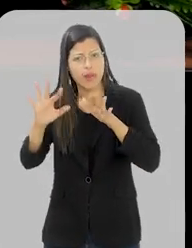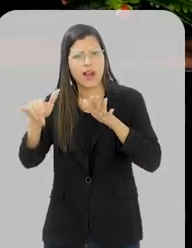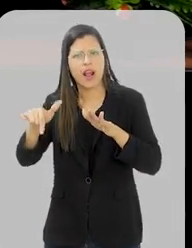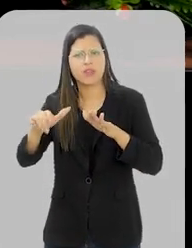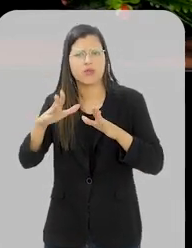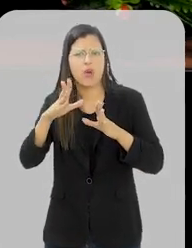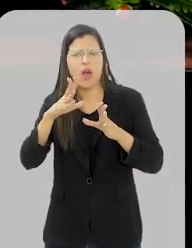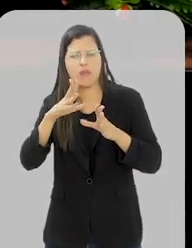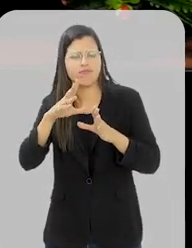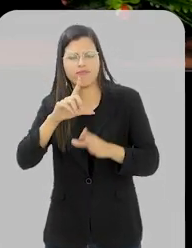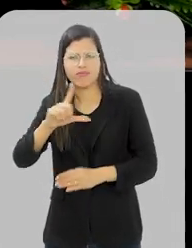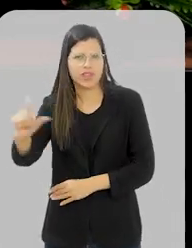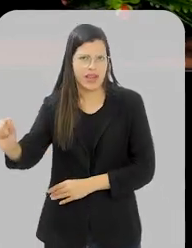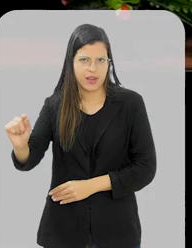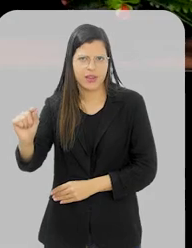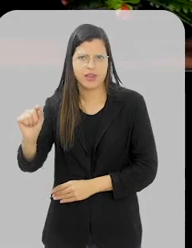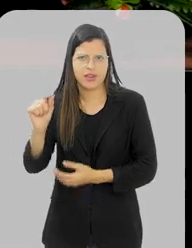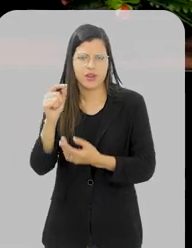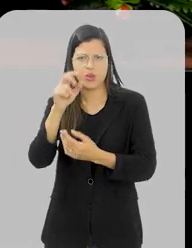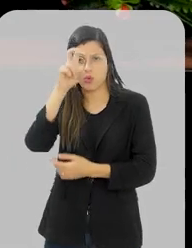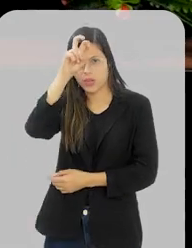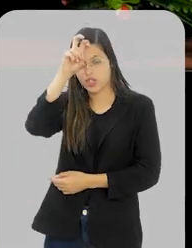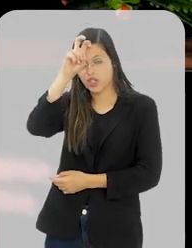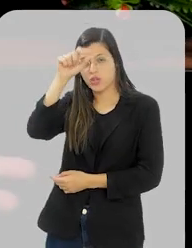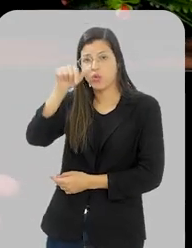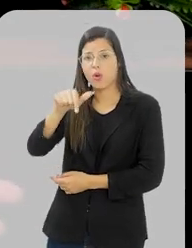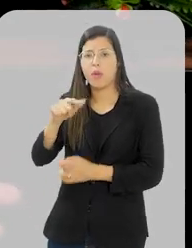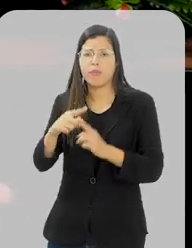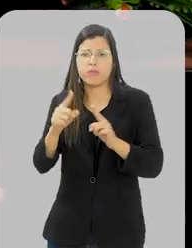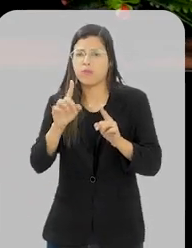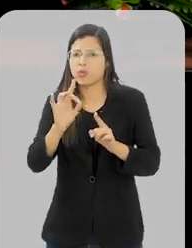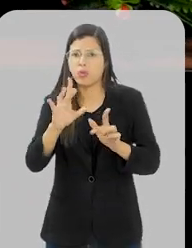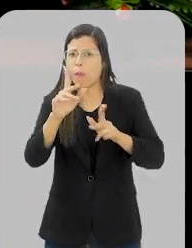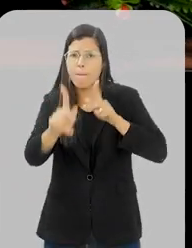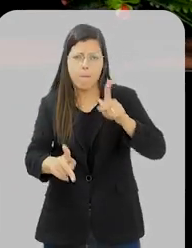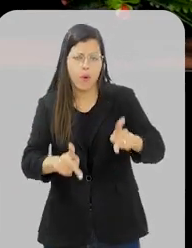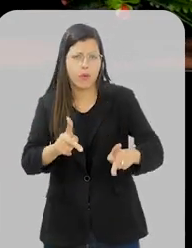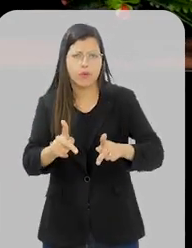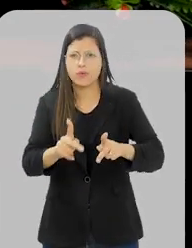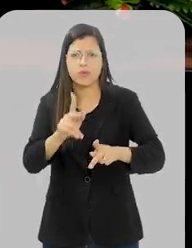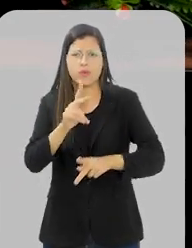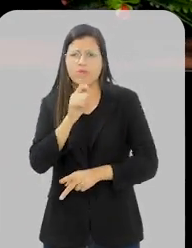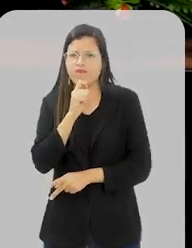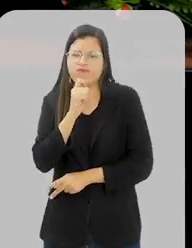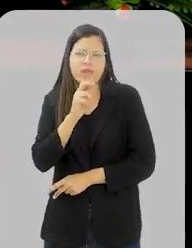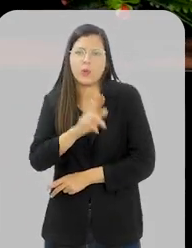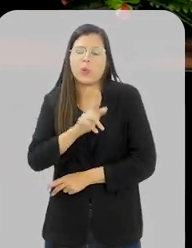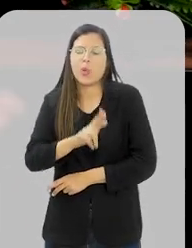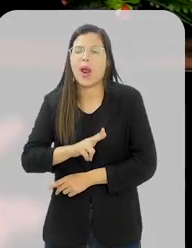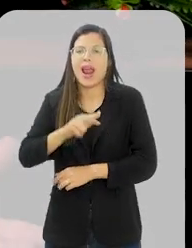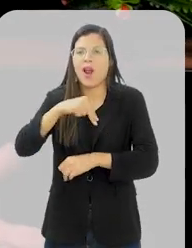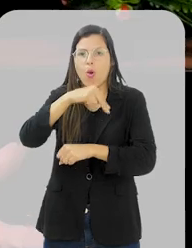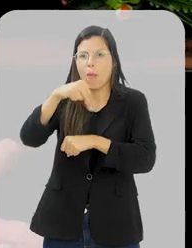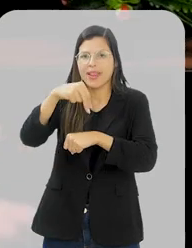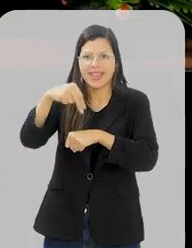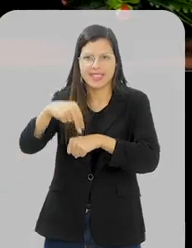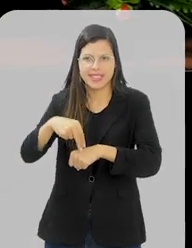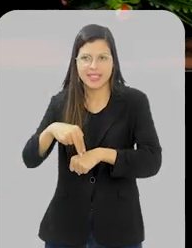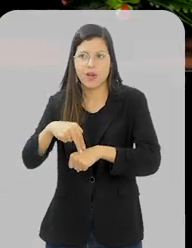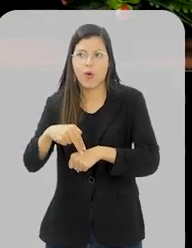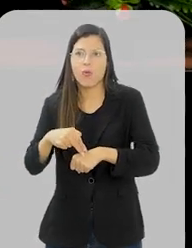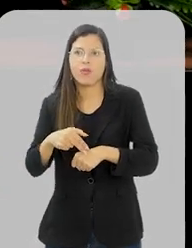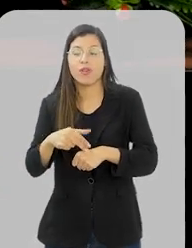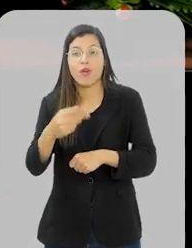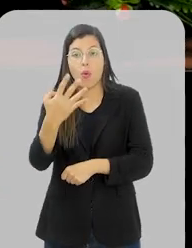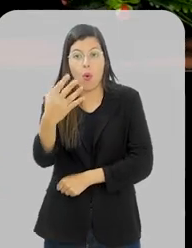ordenamento legal jurídico que seja né era um povo eh não era uma nação não era um estado aí